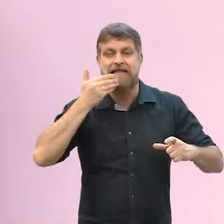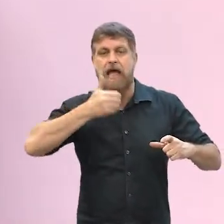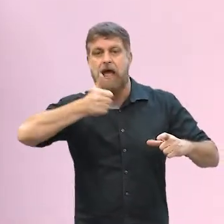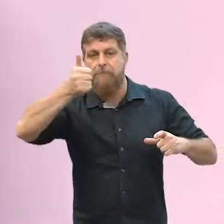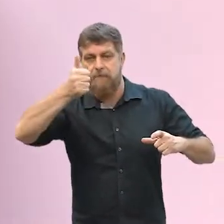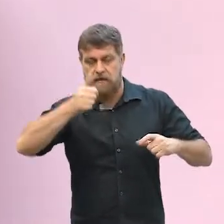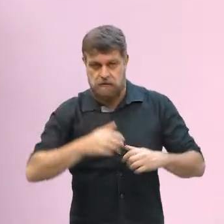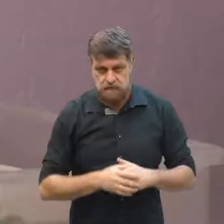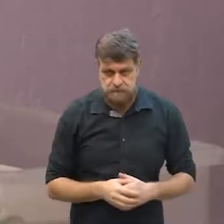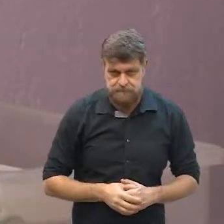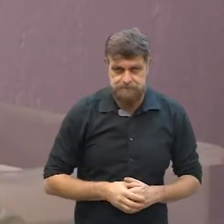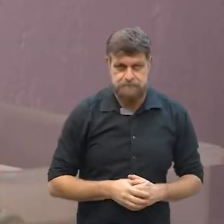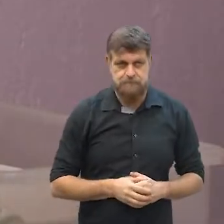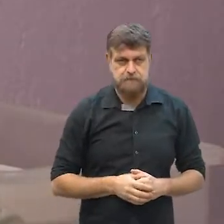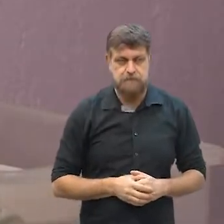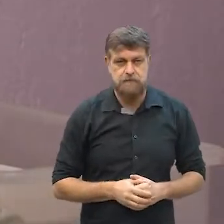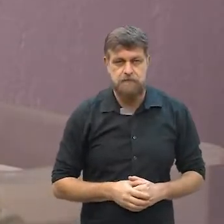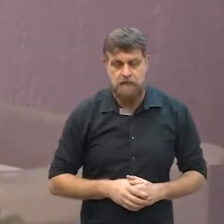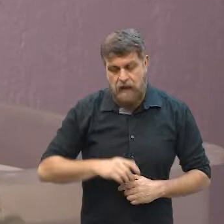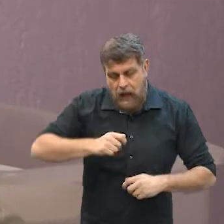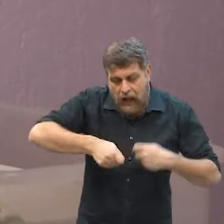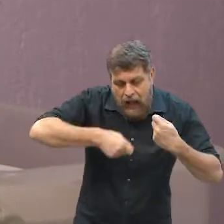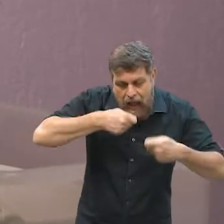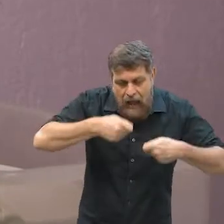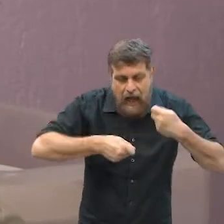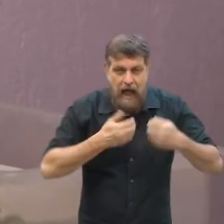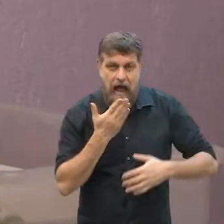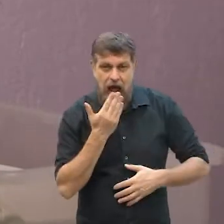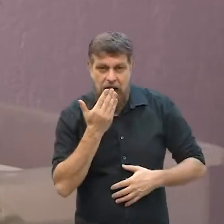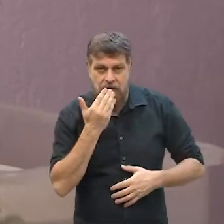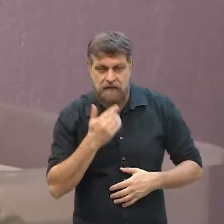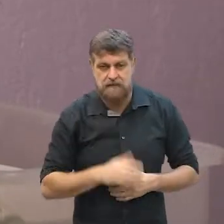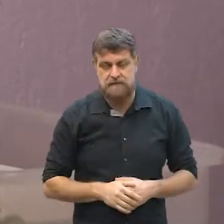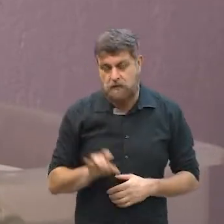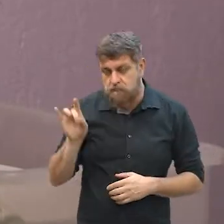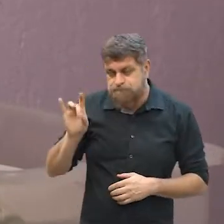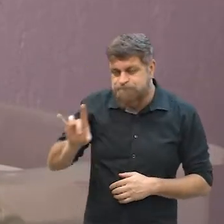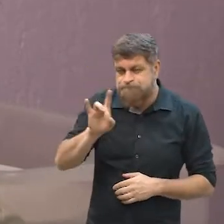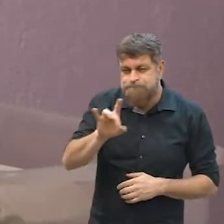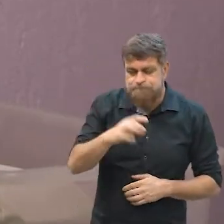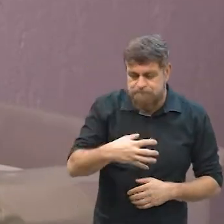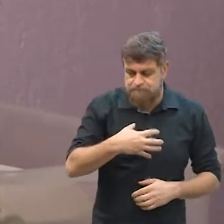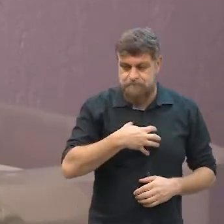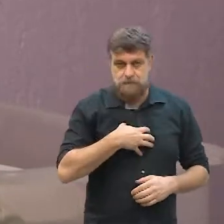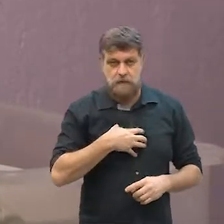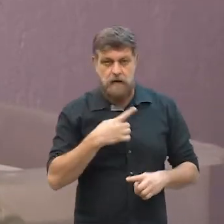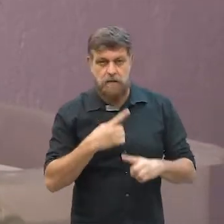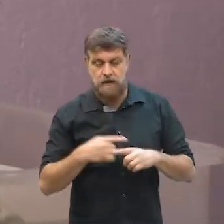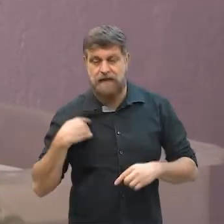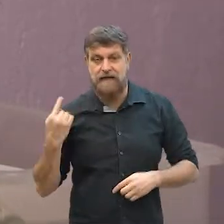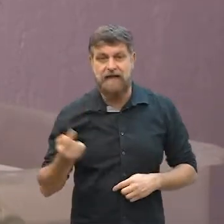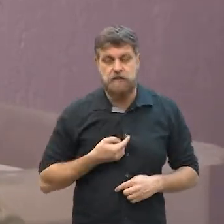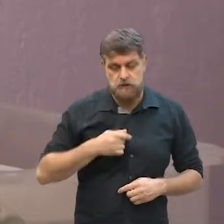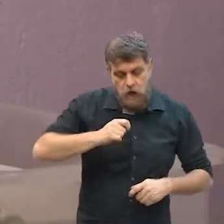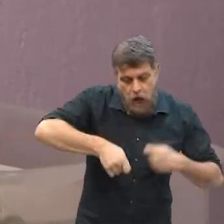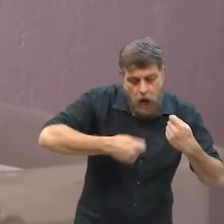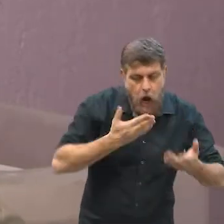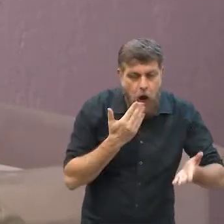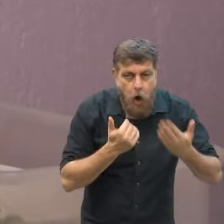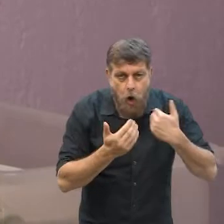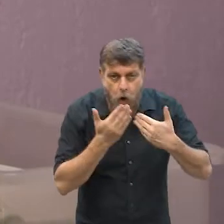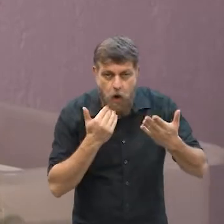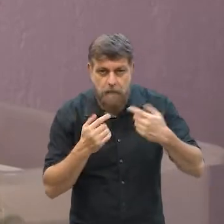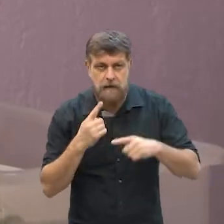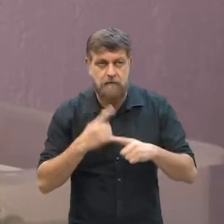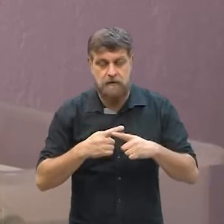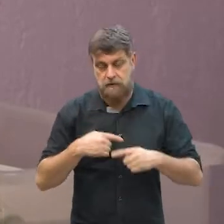de alimentação. A alimentação é para ser uma coisa intuitiva, tá? Por exemplo, por que a gente come se a gente for pensar?